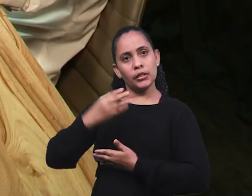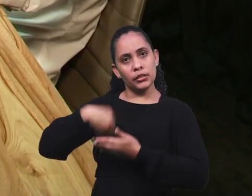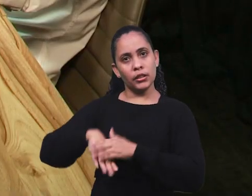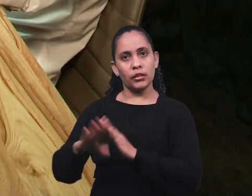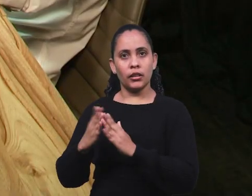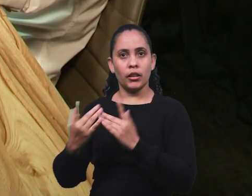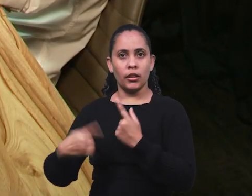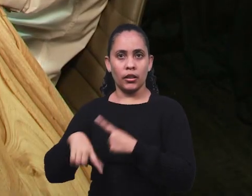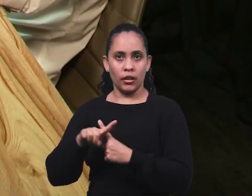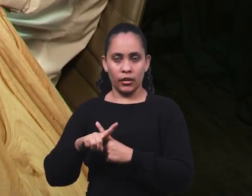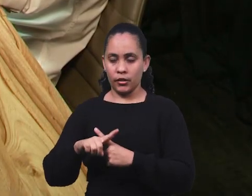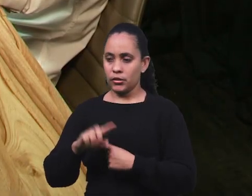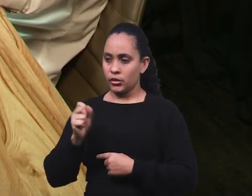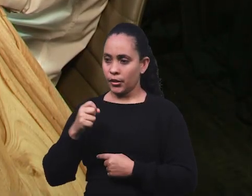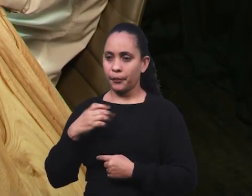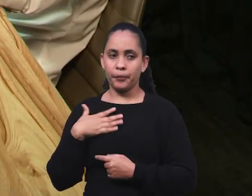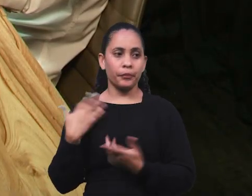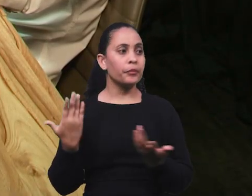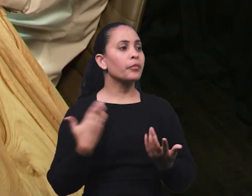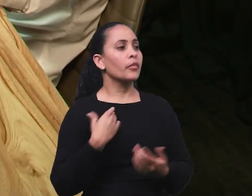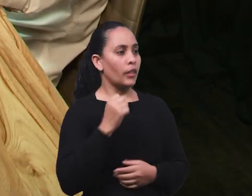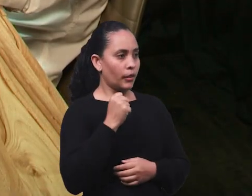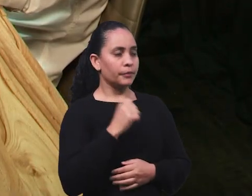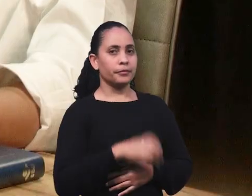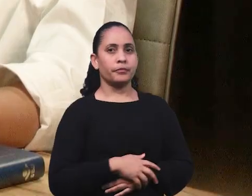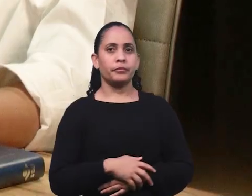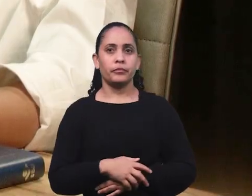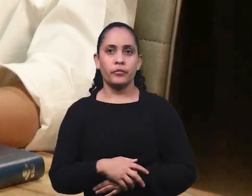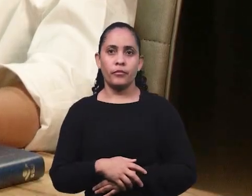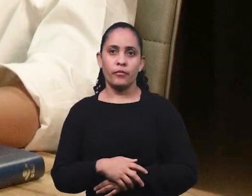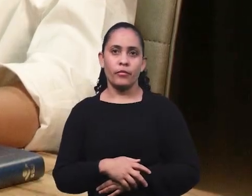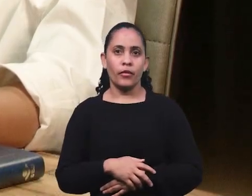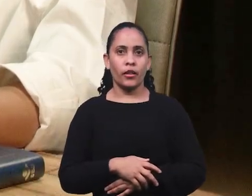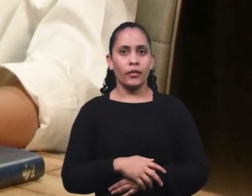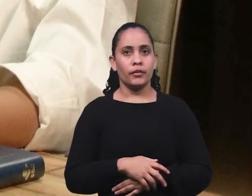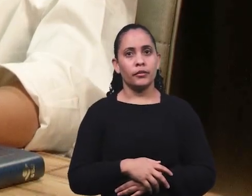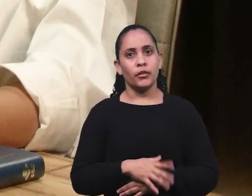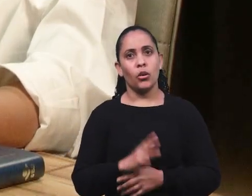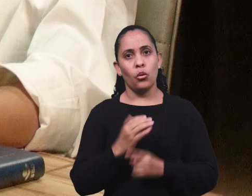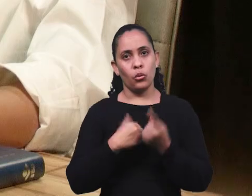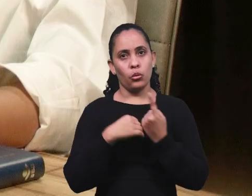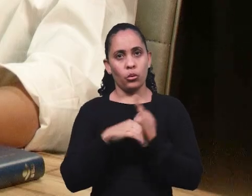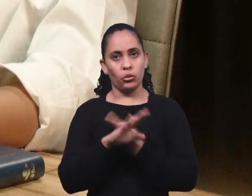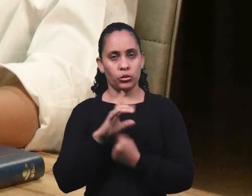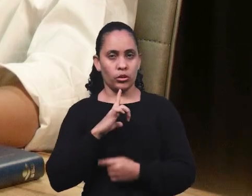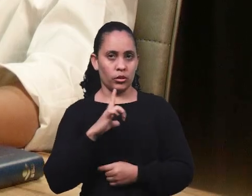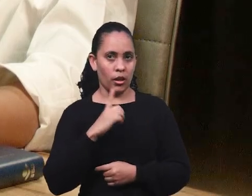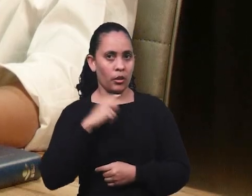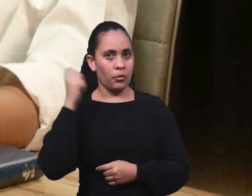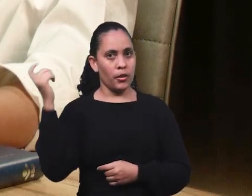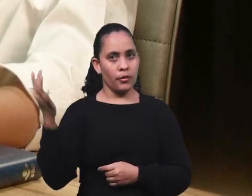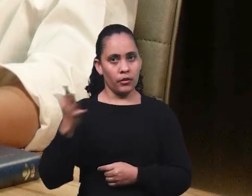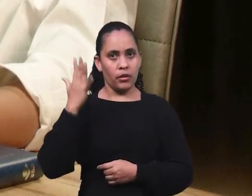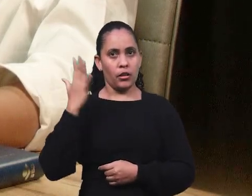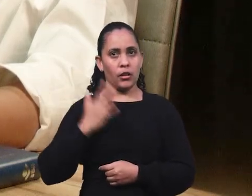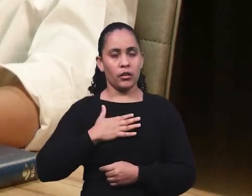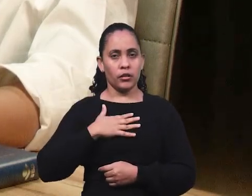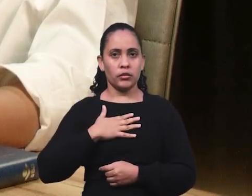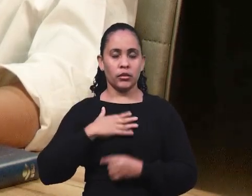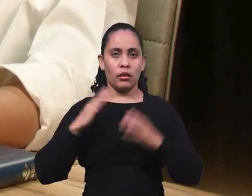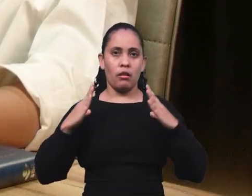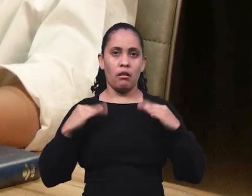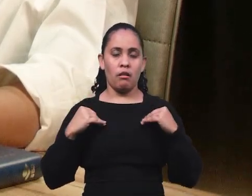dentro da igreja? Sim. Então, compartilha comigo aí. Quase todo culto tem alguma revelação ou